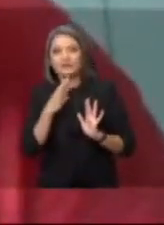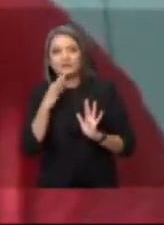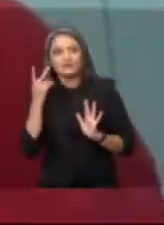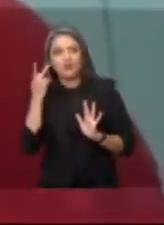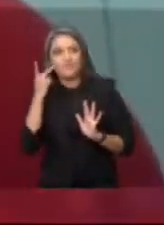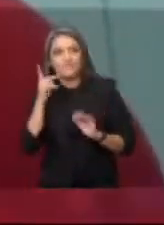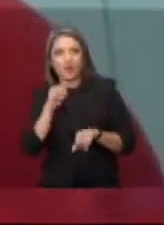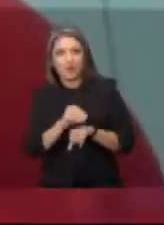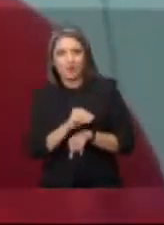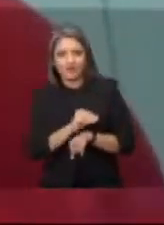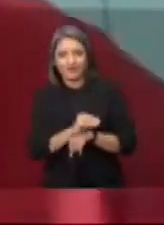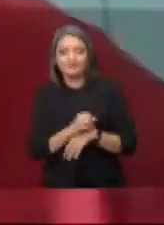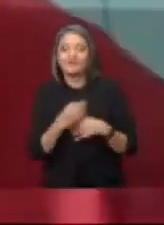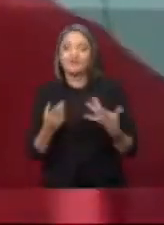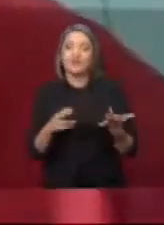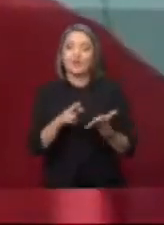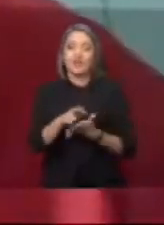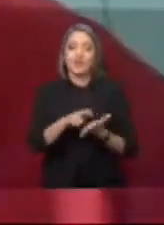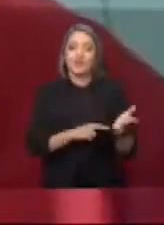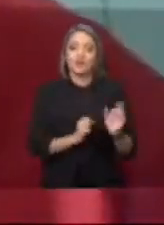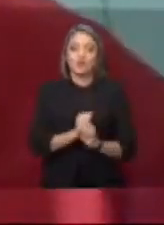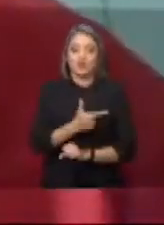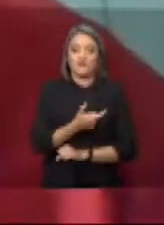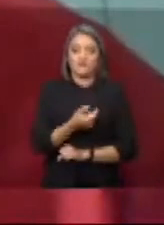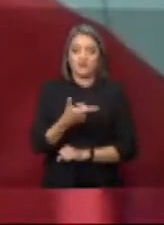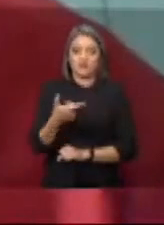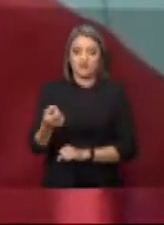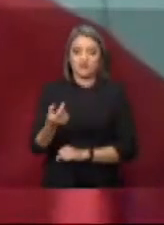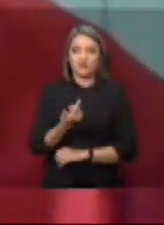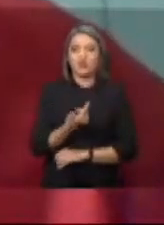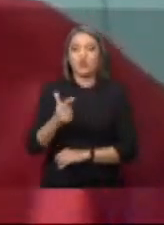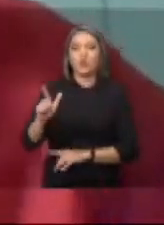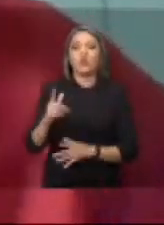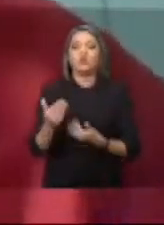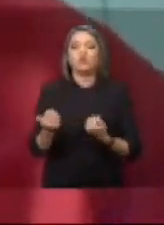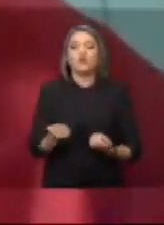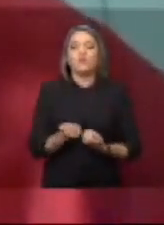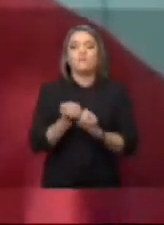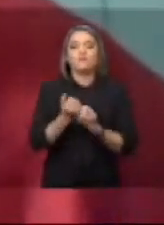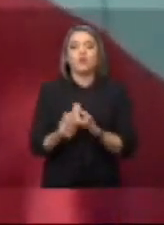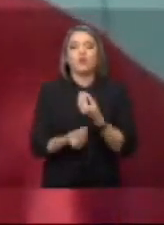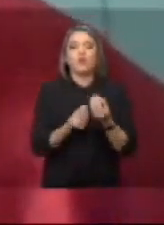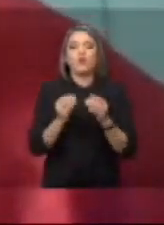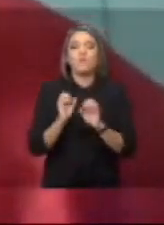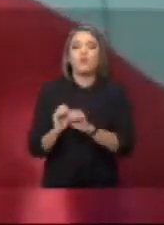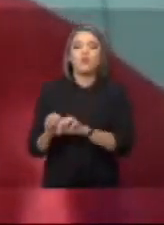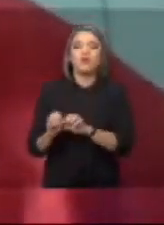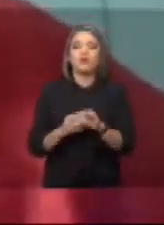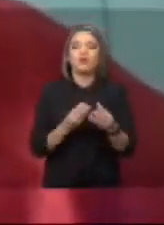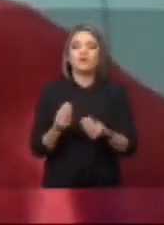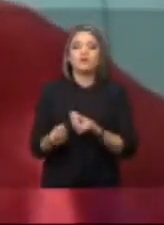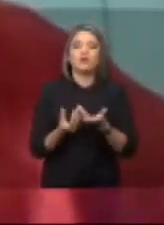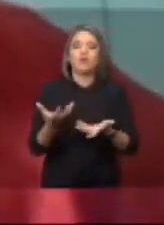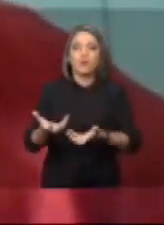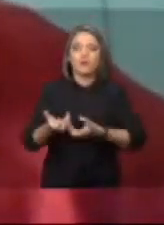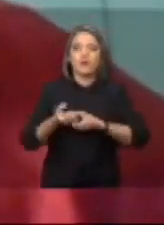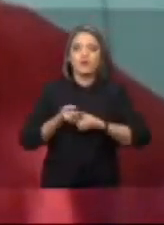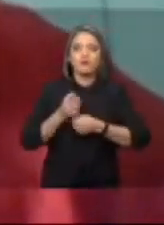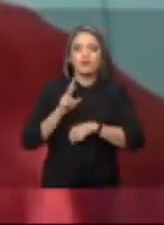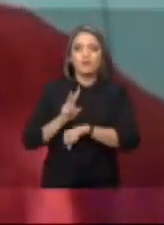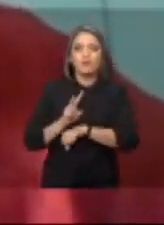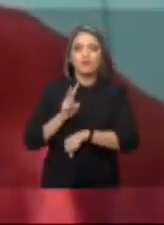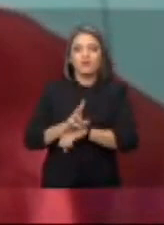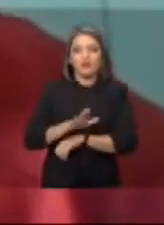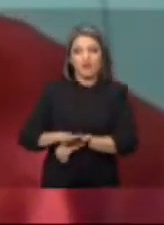de 2020 e um outro subsídio de orientações metodológicas para acolhimento de criança e adolescente em situação de rua,